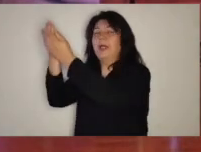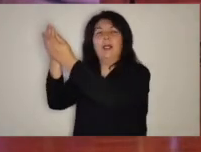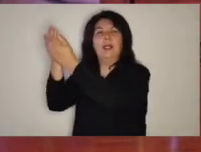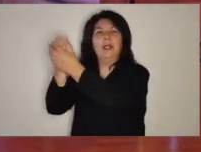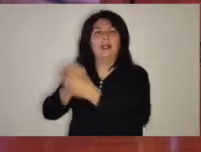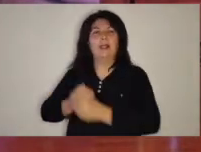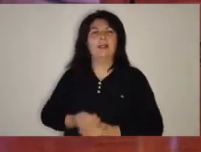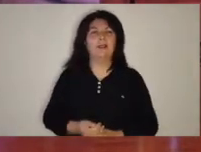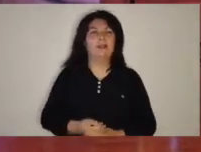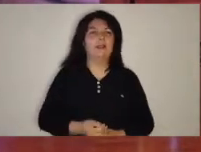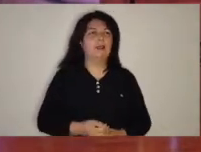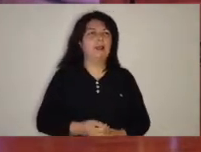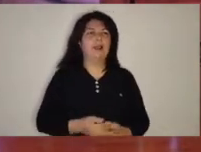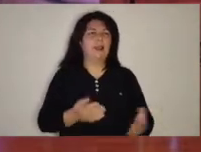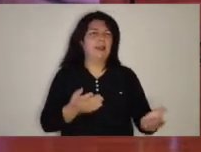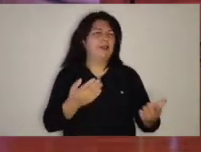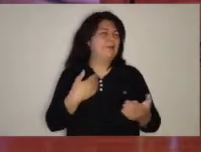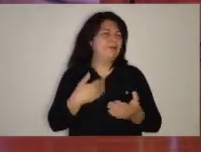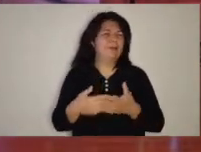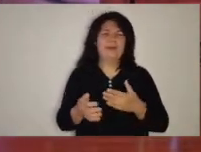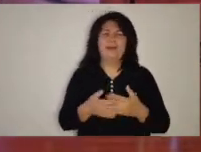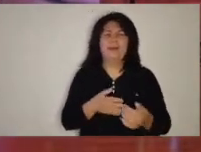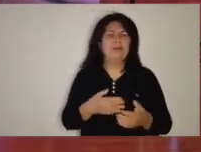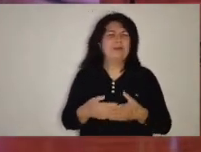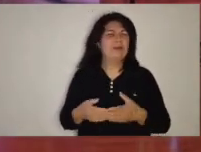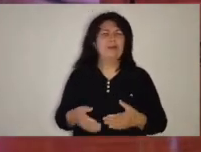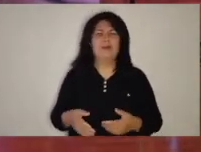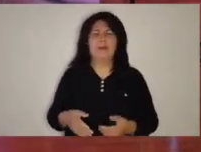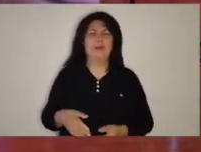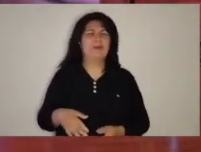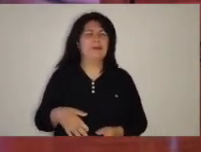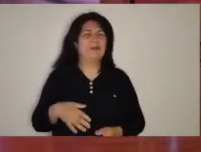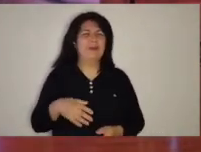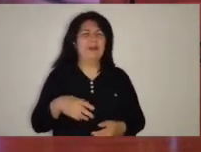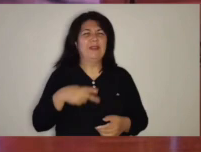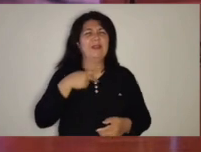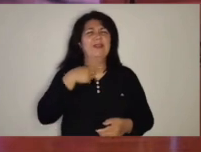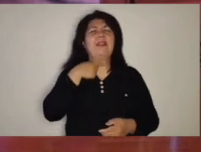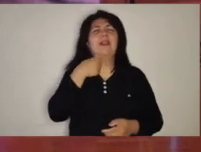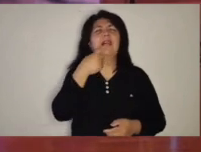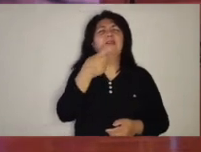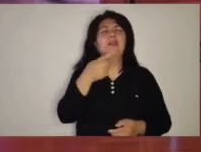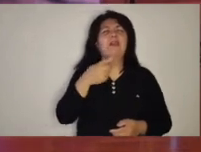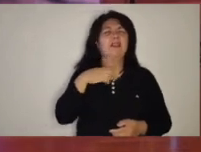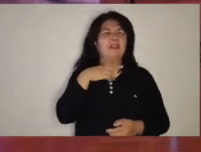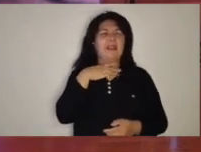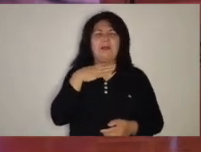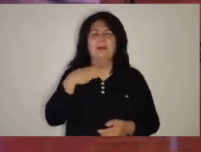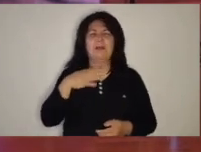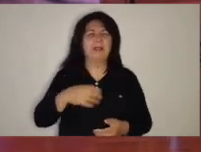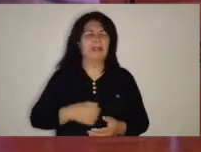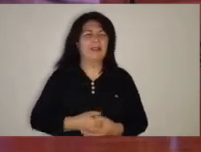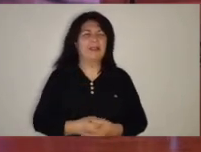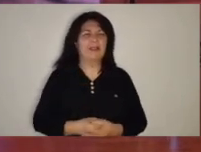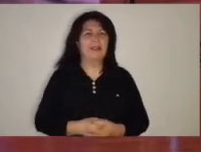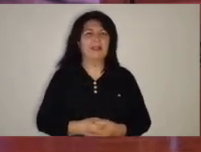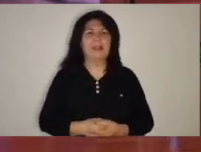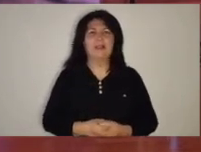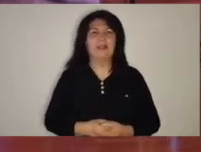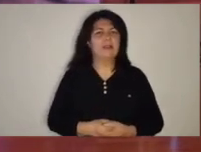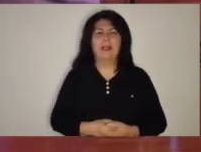Que não venhamos, nos preocupar com as nossas vozes, não, mas que